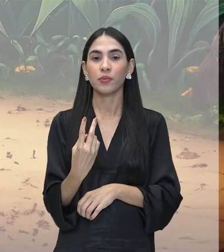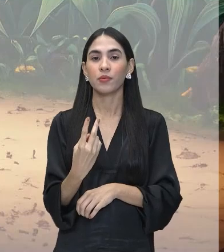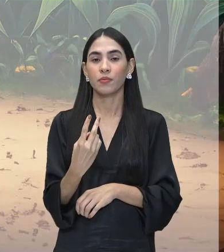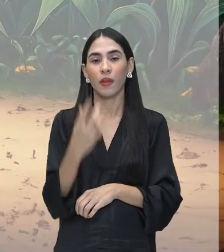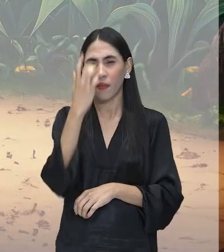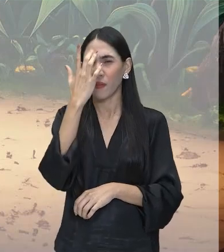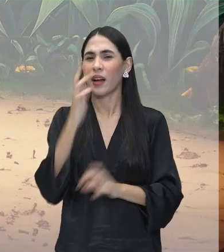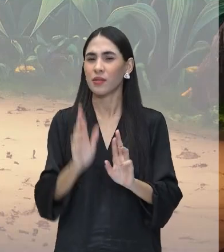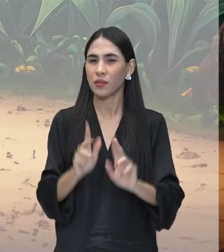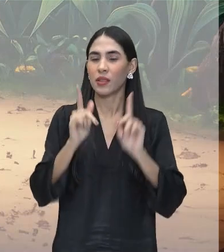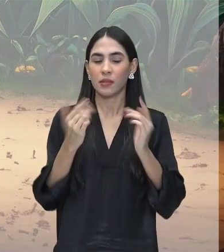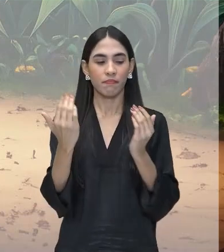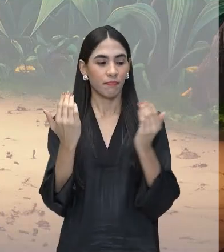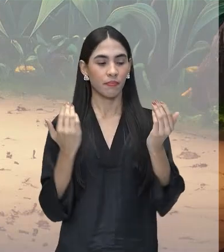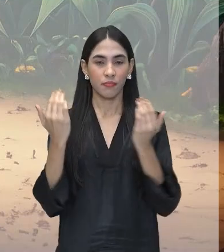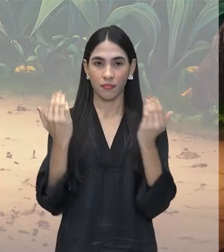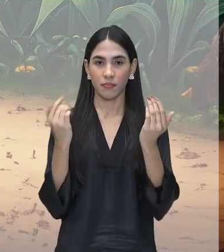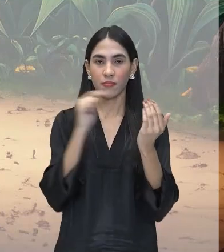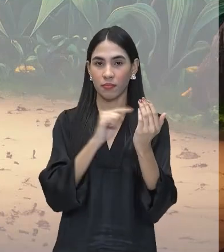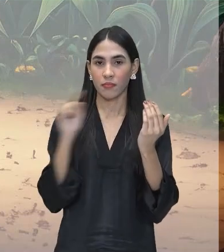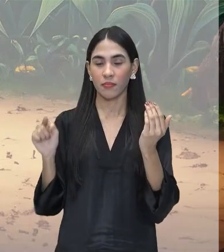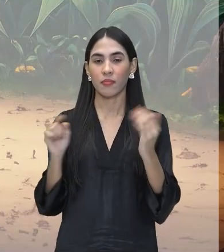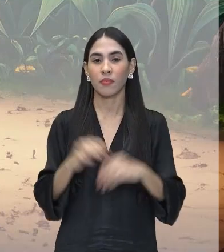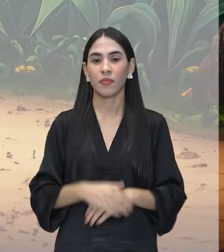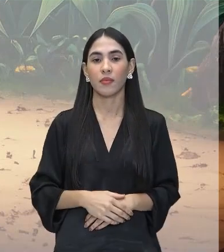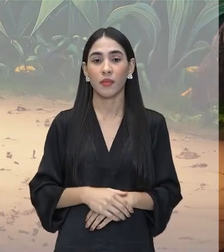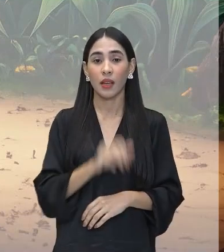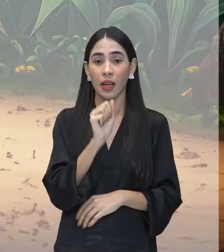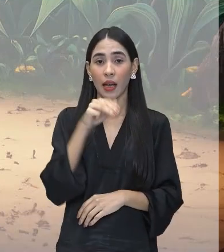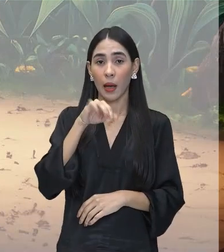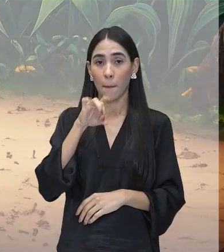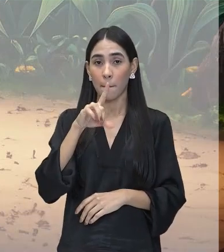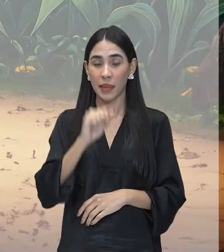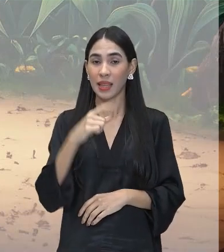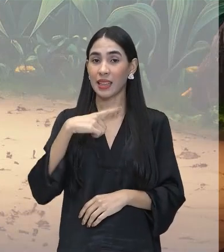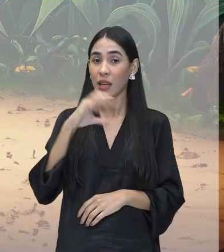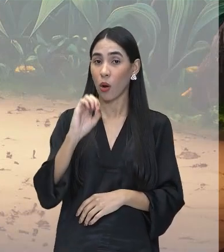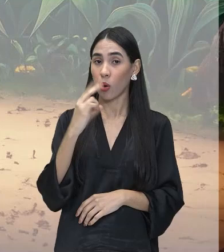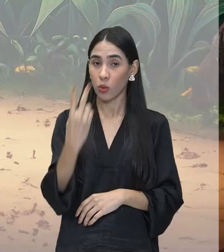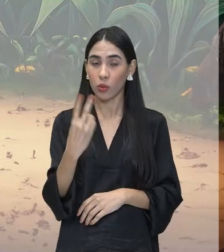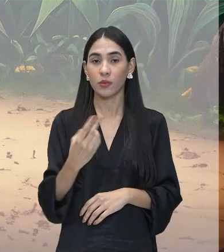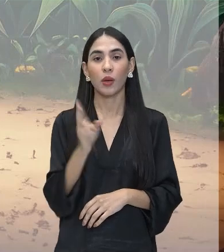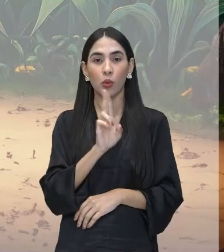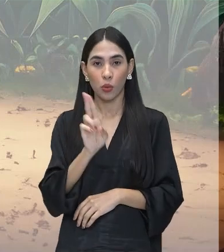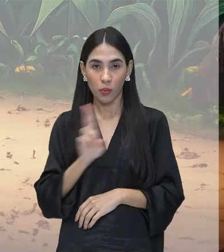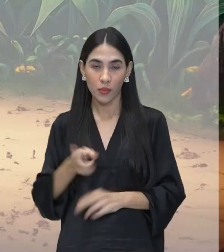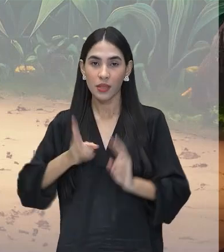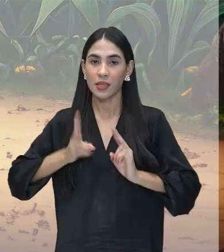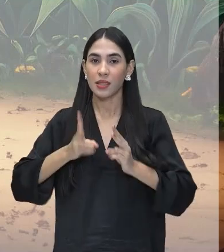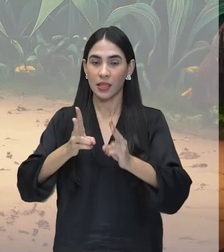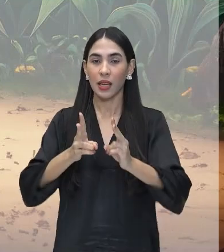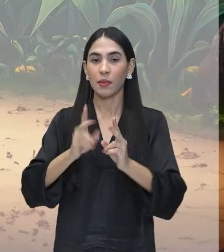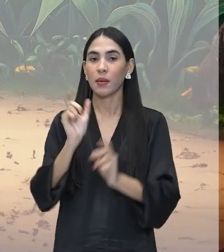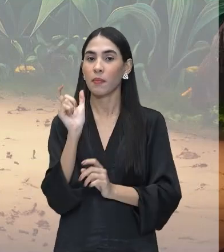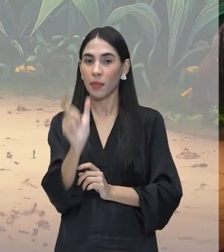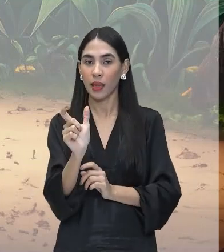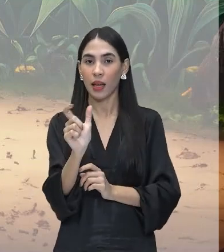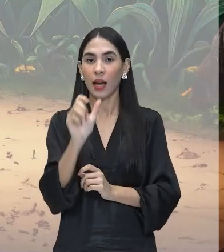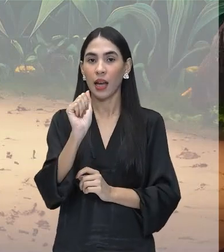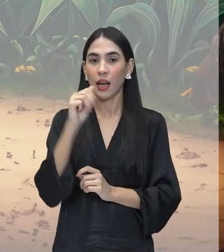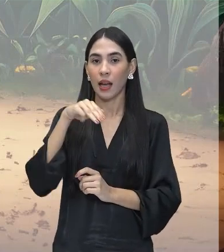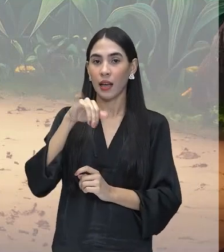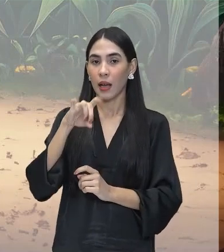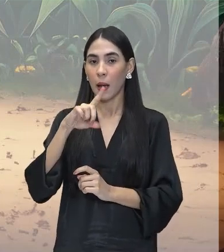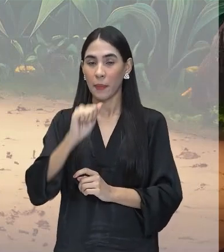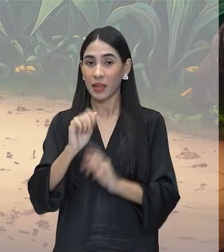da outra, a amina e a amida. A amida tem aqui, ó, o oxigênio. E a nomenclatura sempre vai ter a palavra